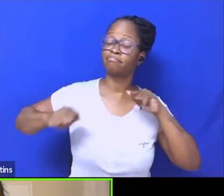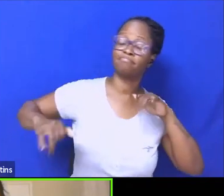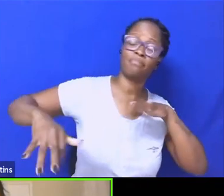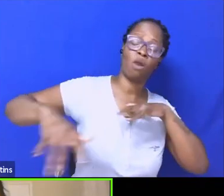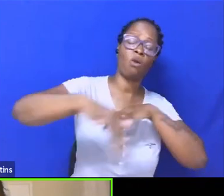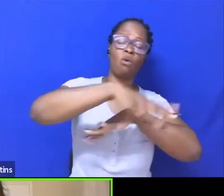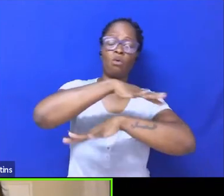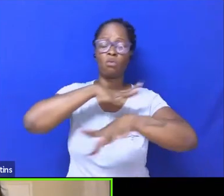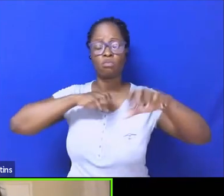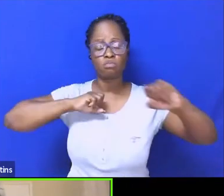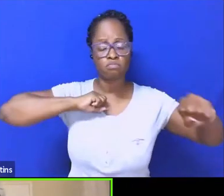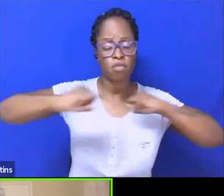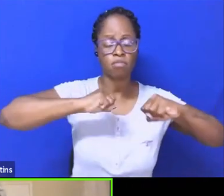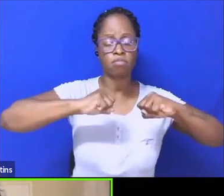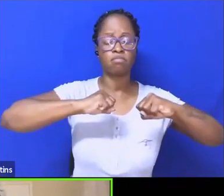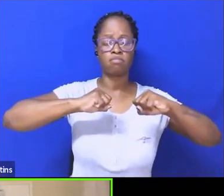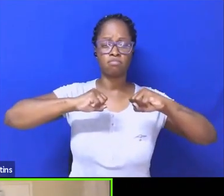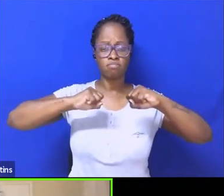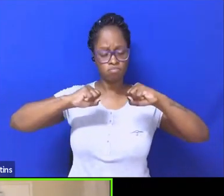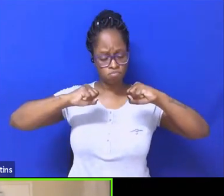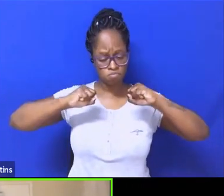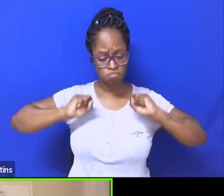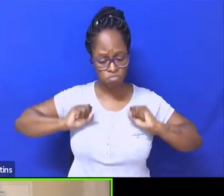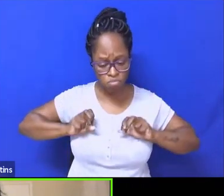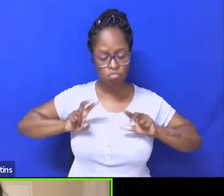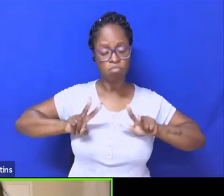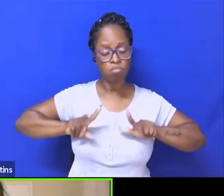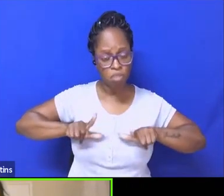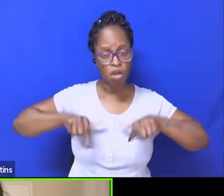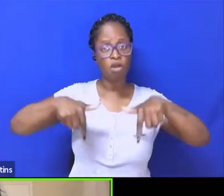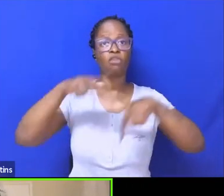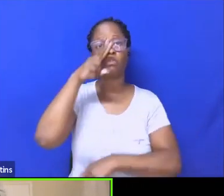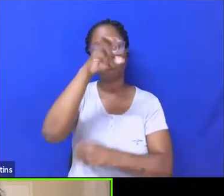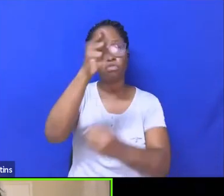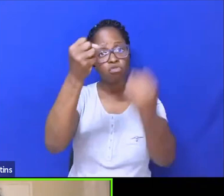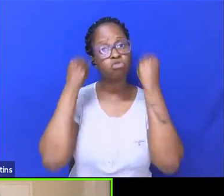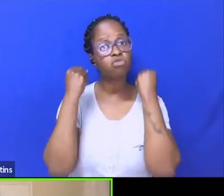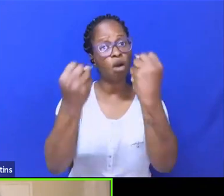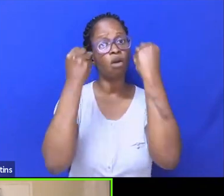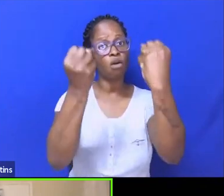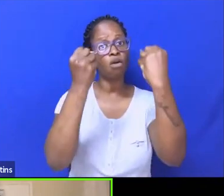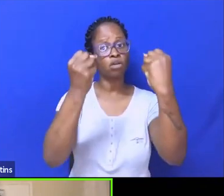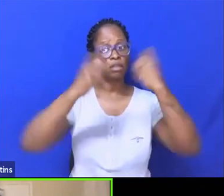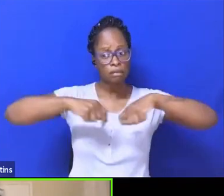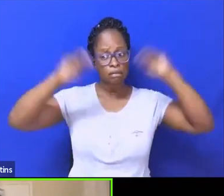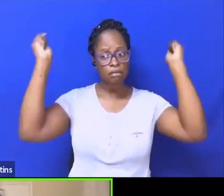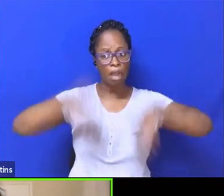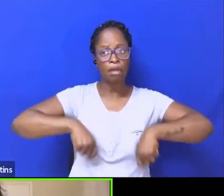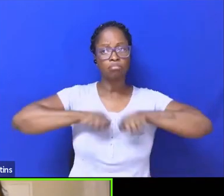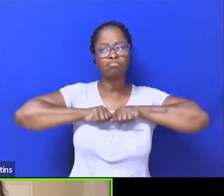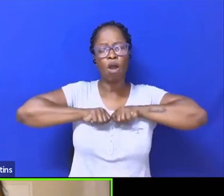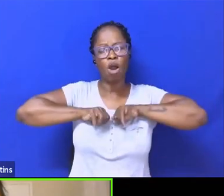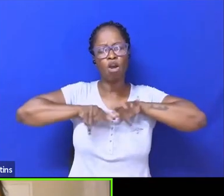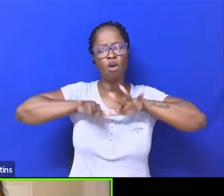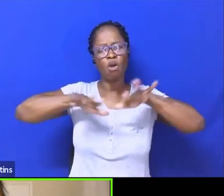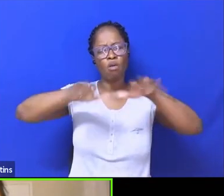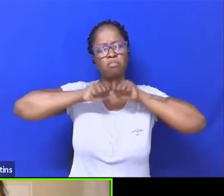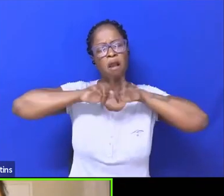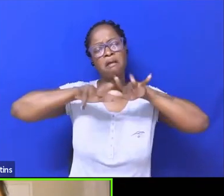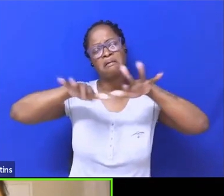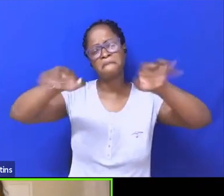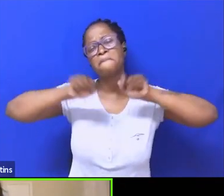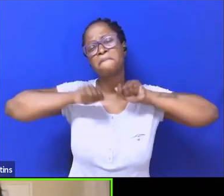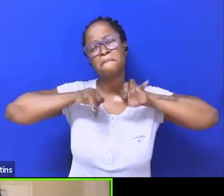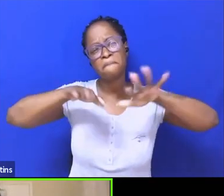potência transfronteriza internacionalista que nos hermana entre pueblos e que nos otorga a